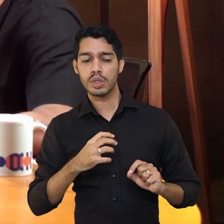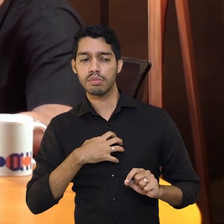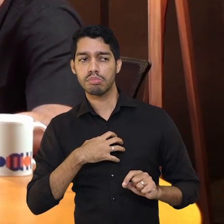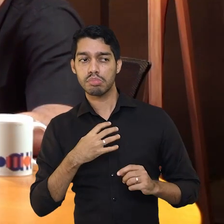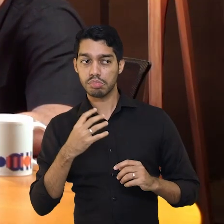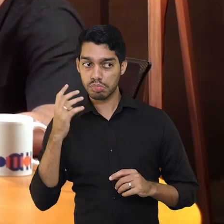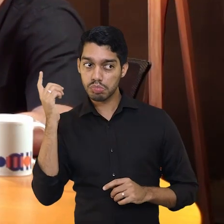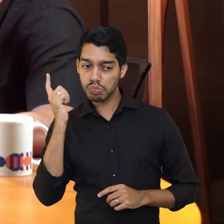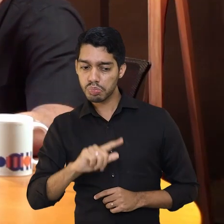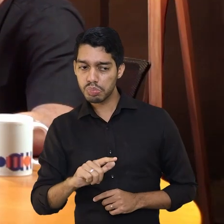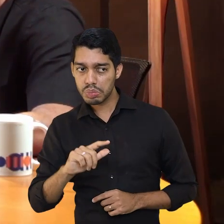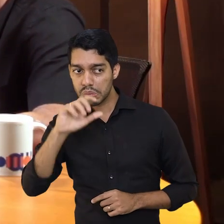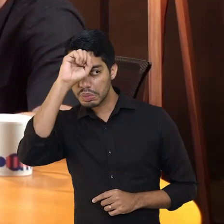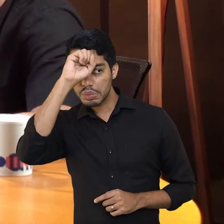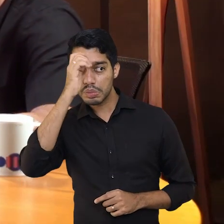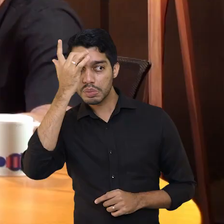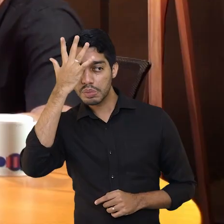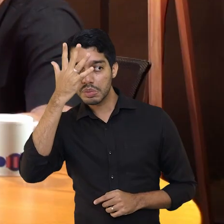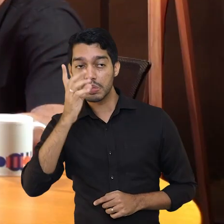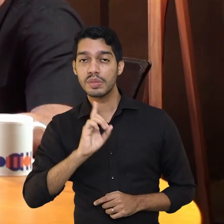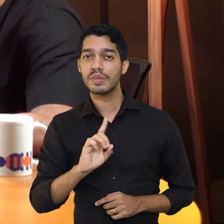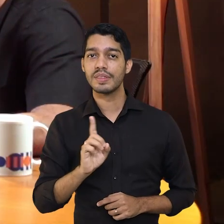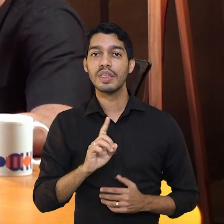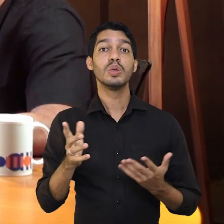o mundo hoje tem tantas